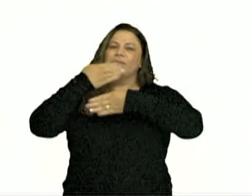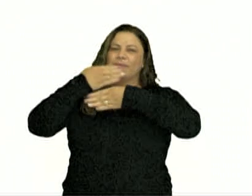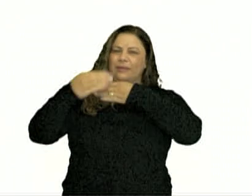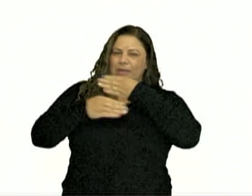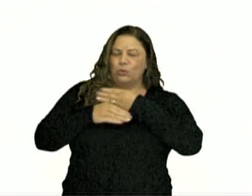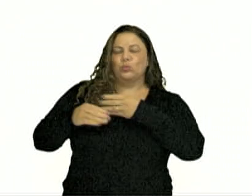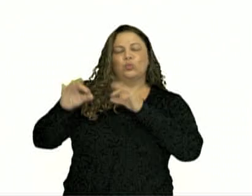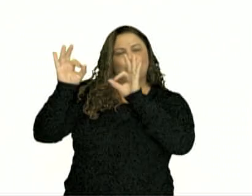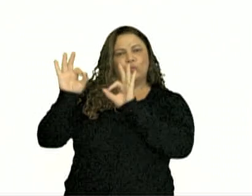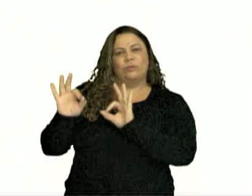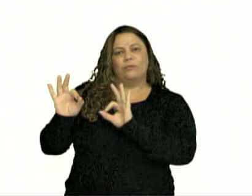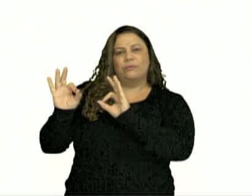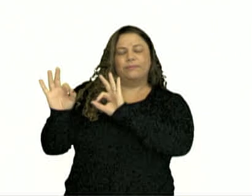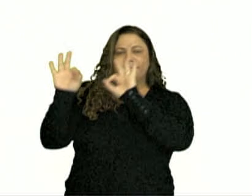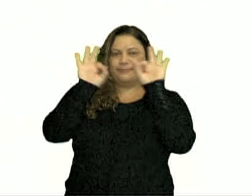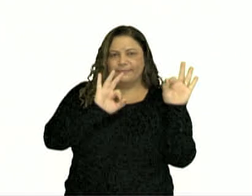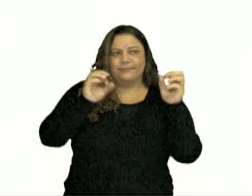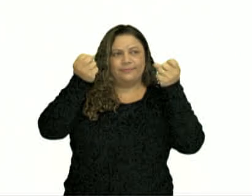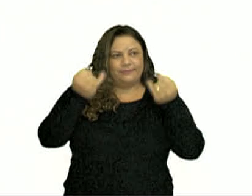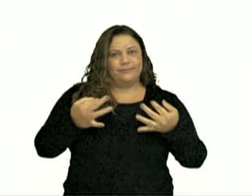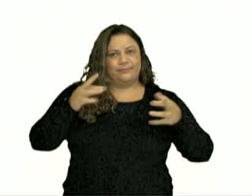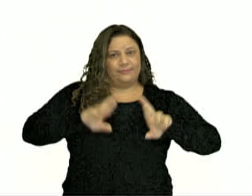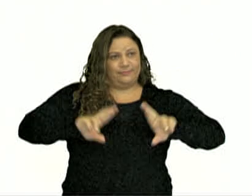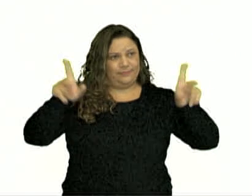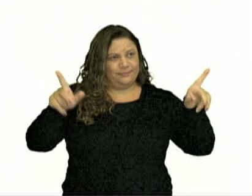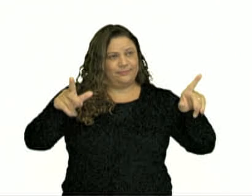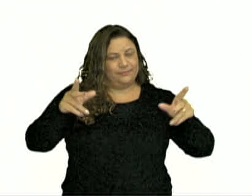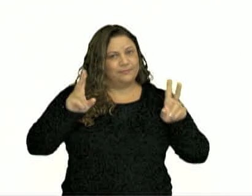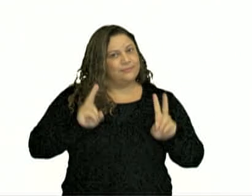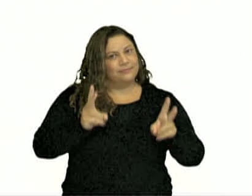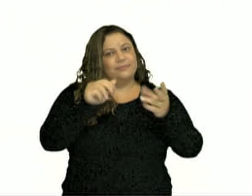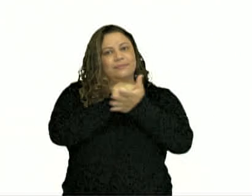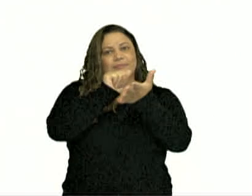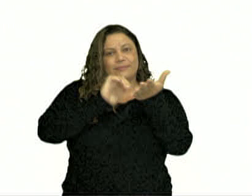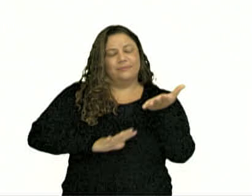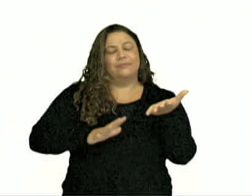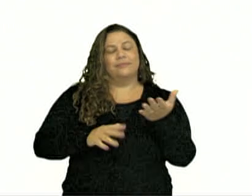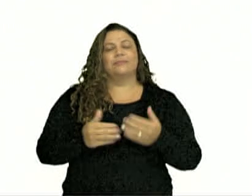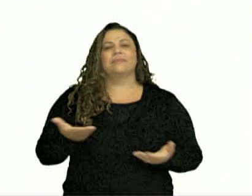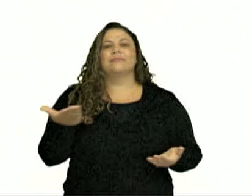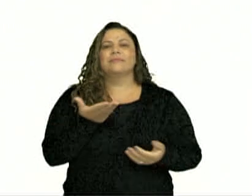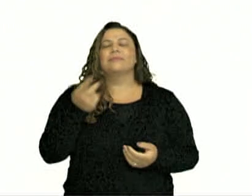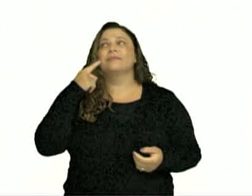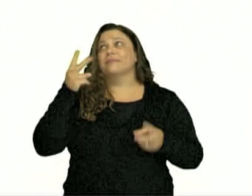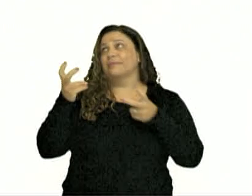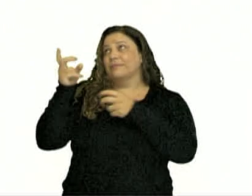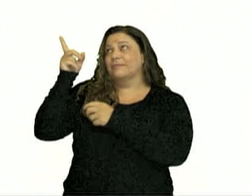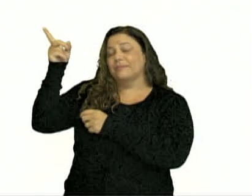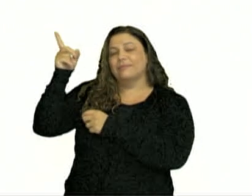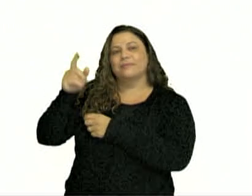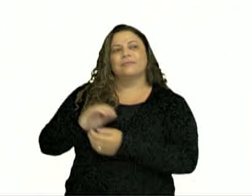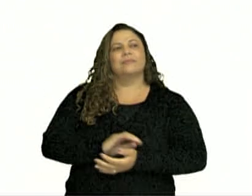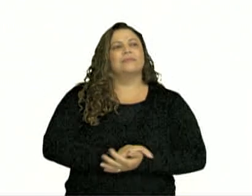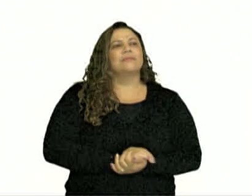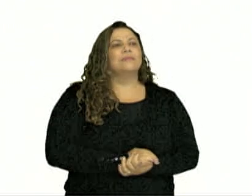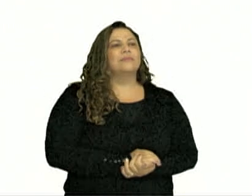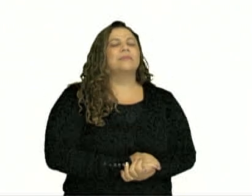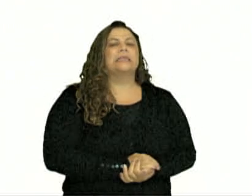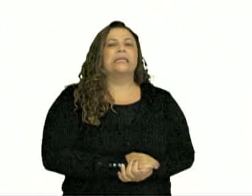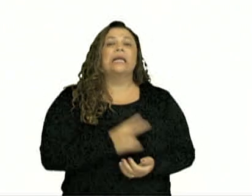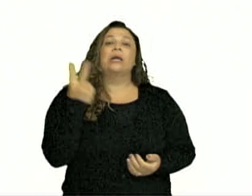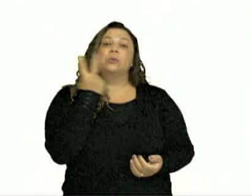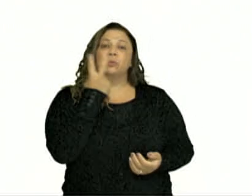eu já dei a diferença entre uma e outra, e vamos agora para a gente conversar sobre o nosso